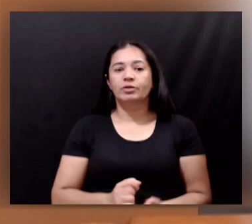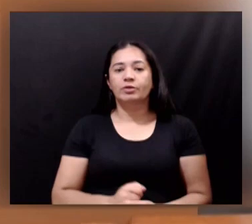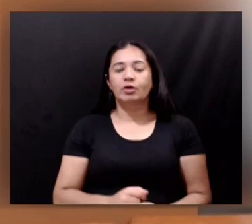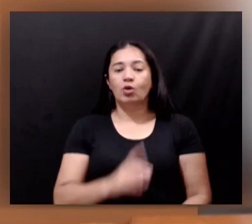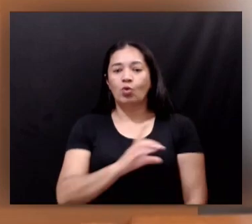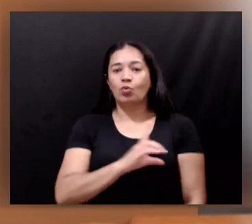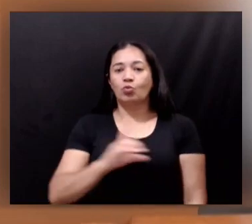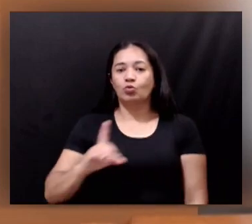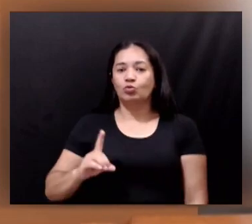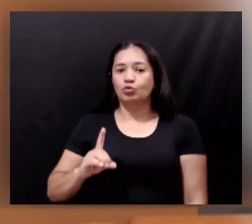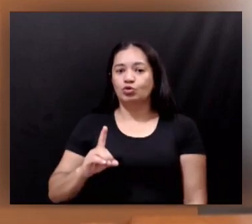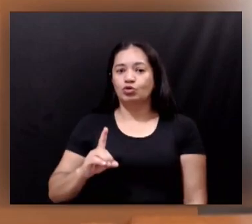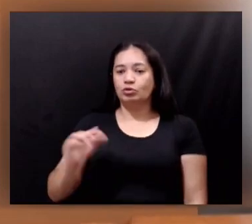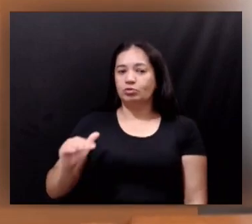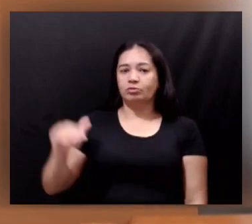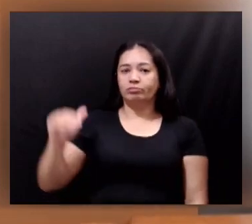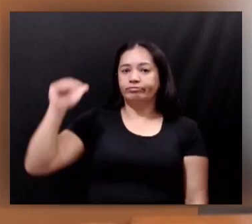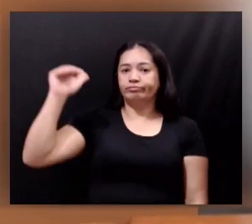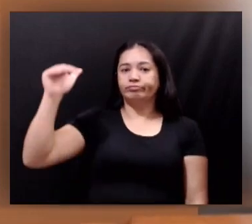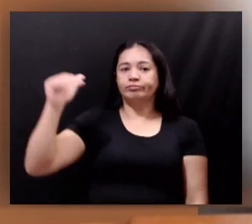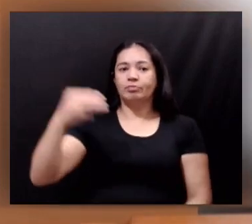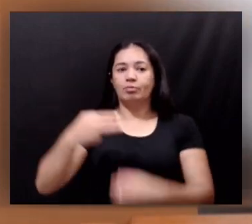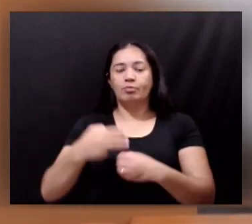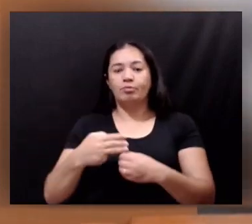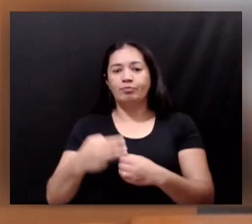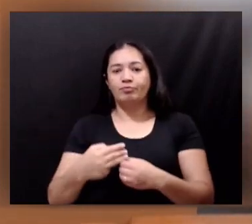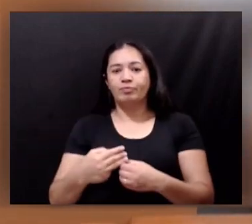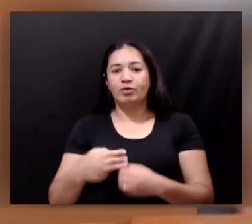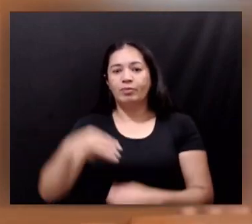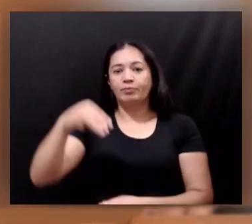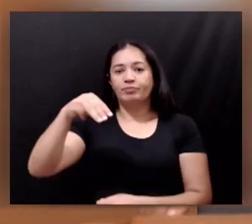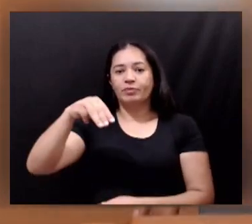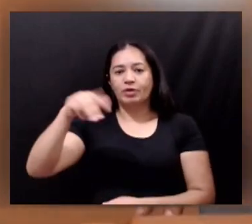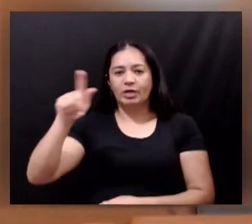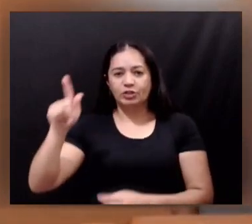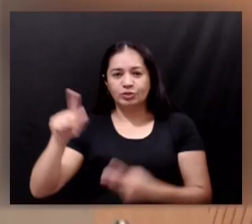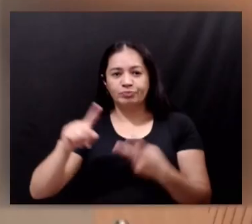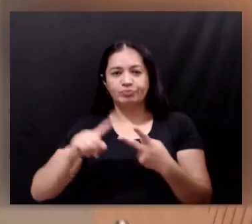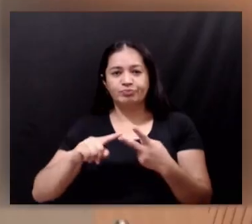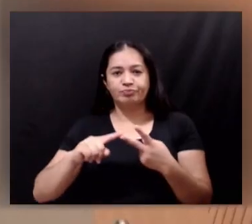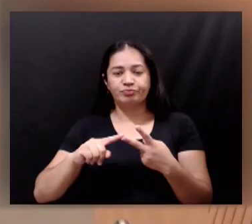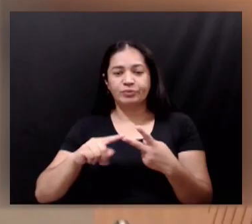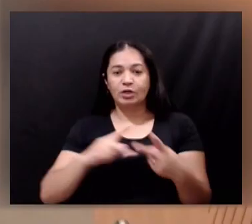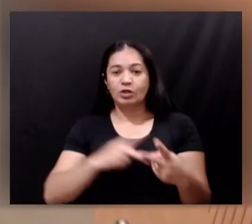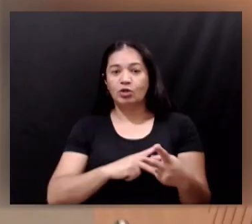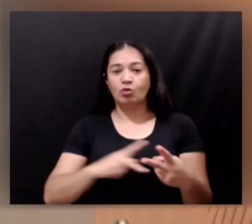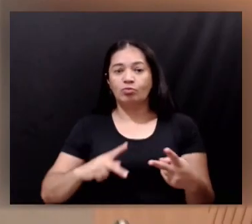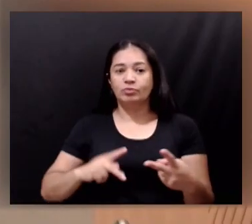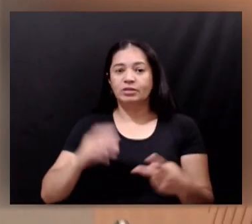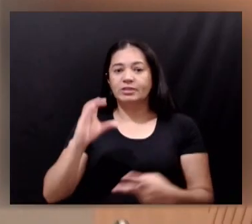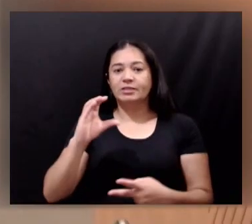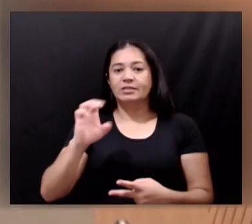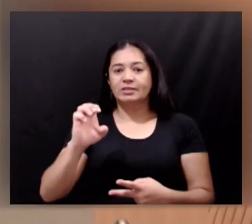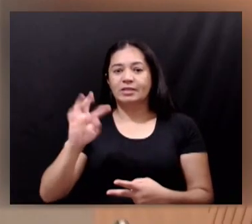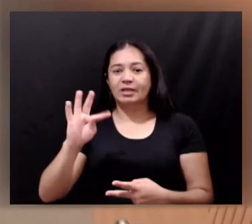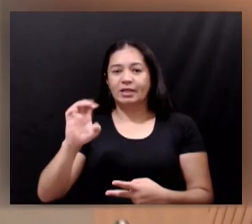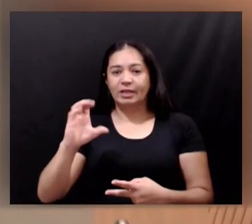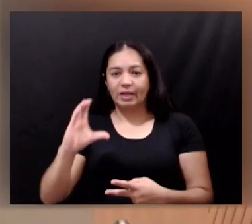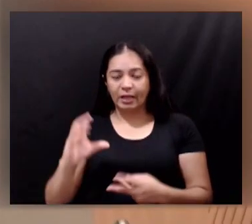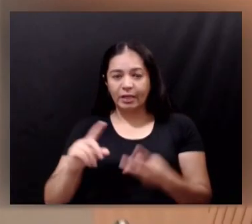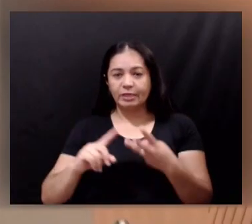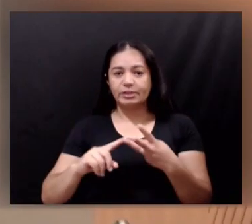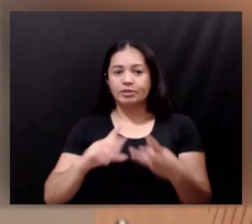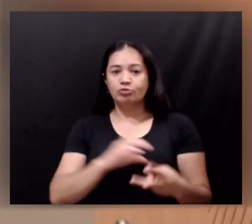Autarquia Pública Municipal, Rede Municipal Dr. Mário Gatti, do presidente da CETEC, do diretor-presidente do Instituto